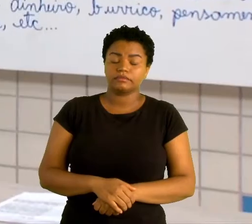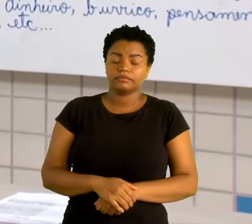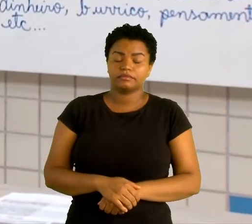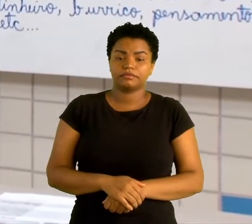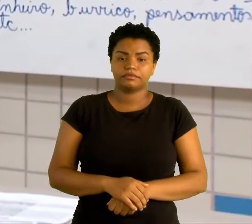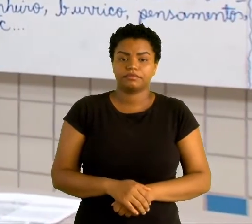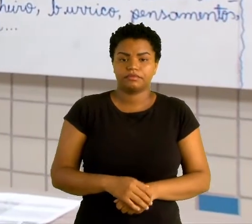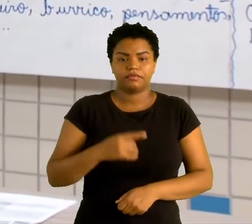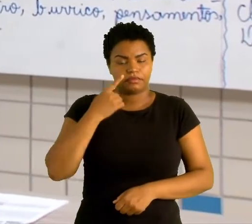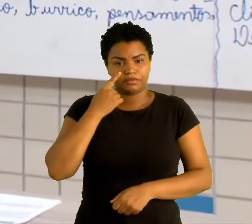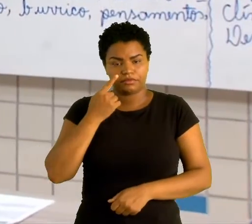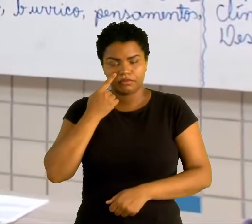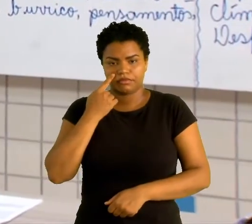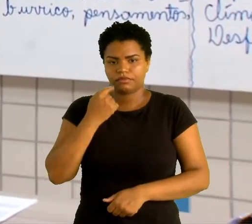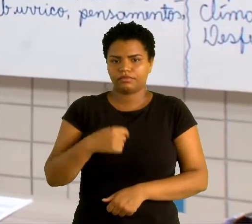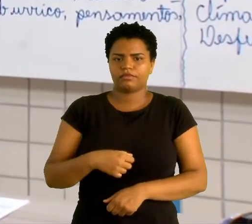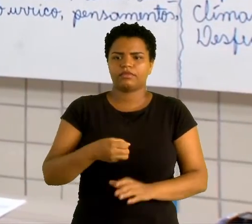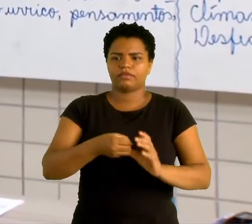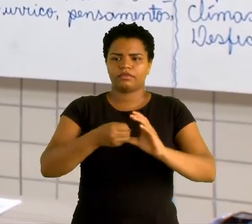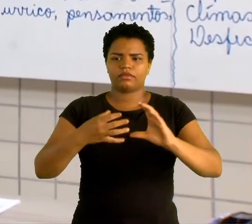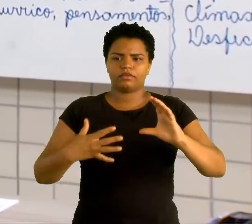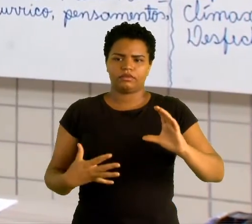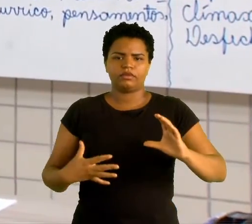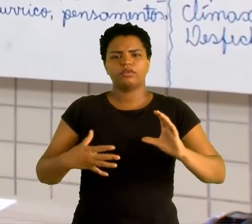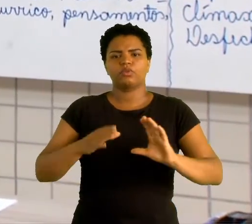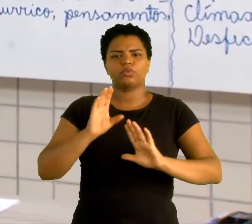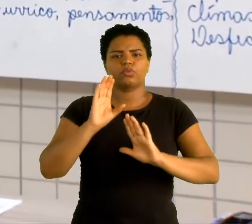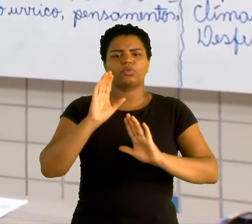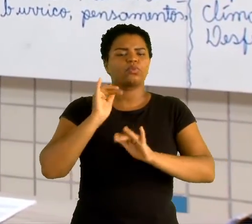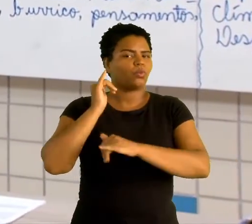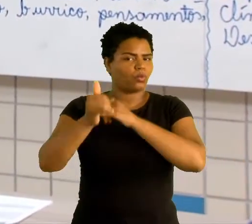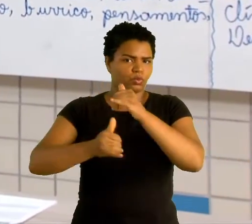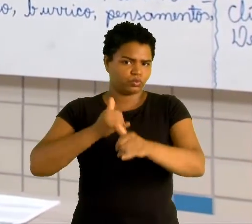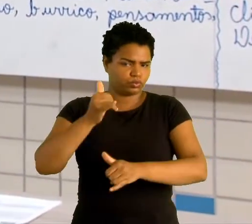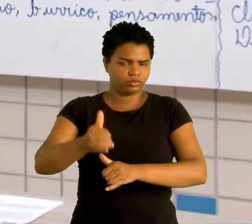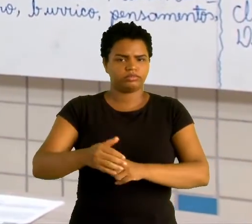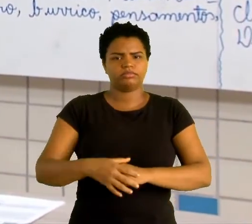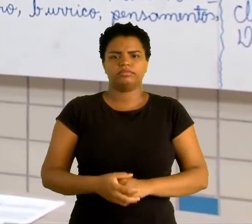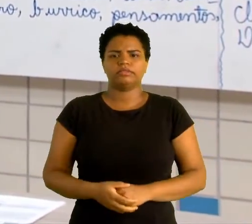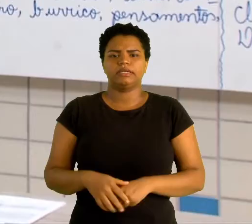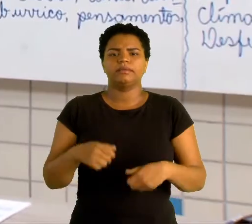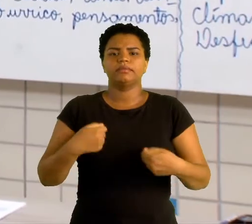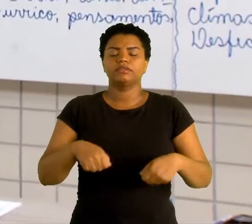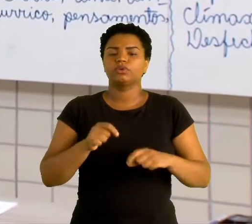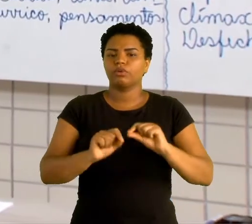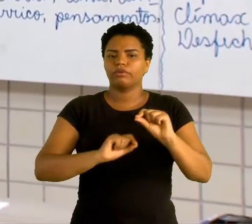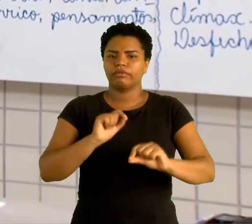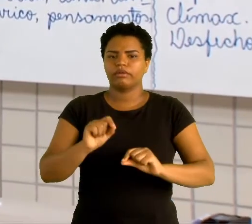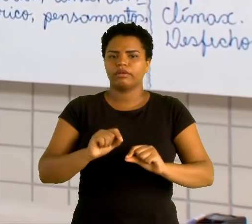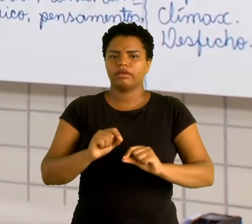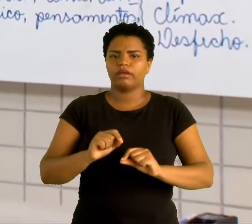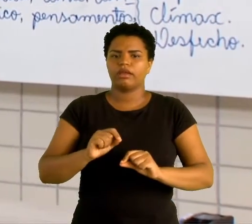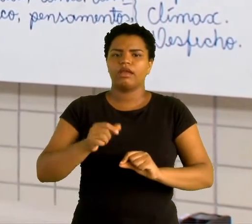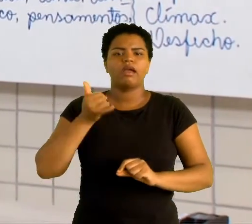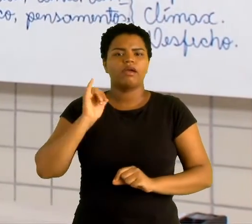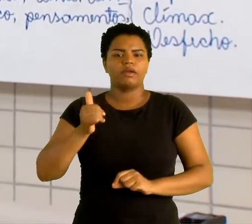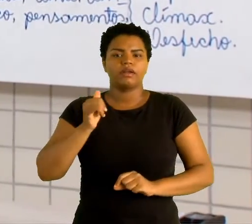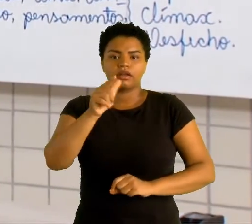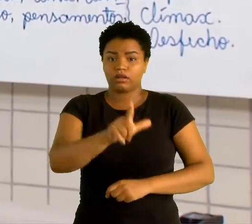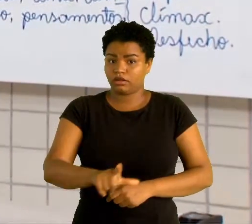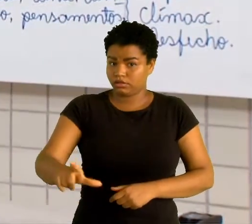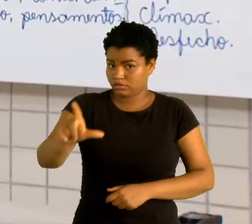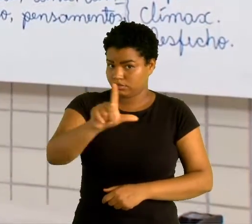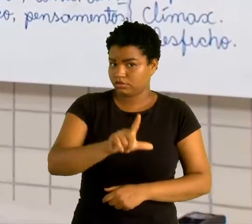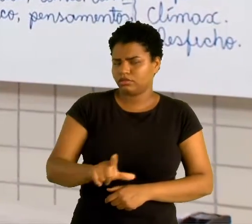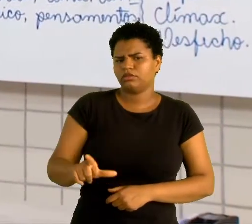nós temos aqui uma característica do conto. Fala que precisa ser o quê? Uma narrativa